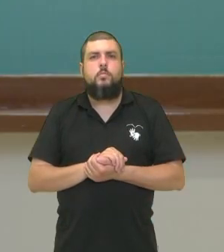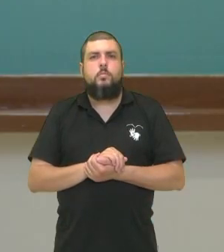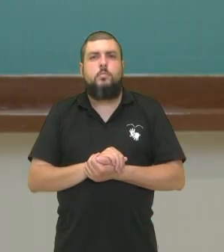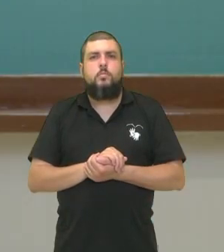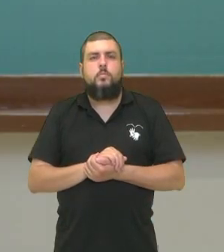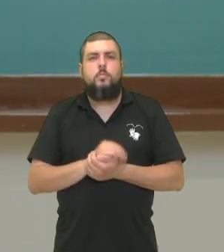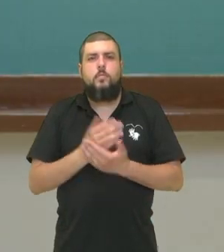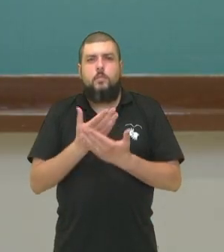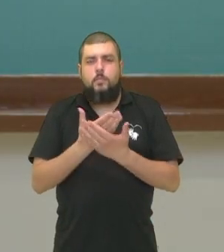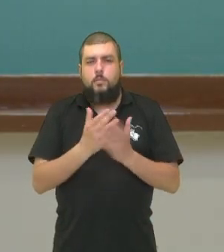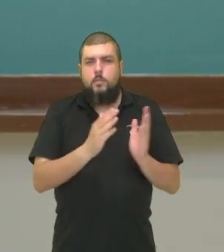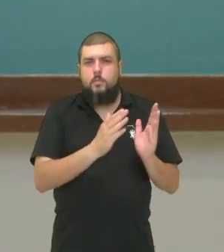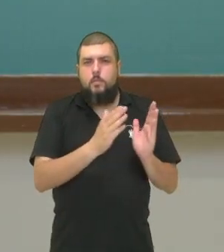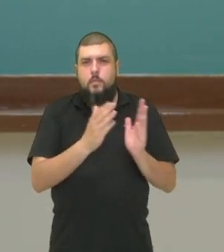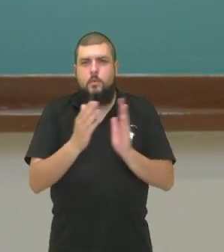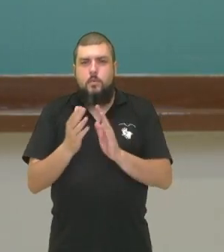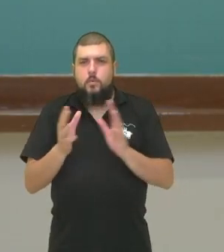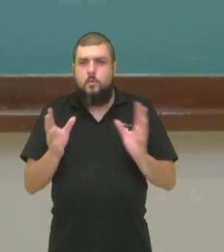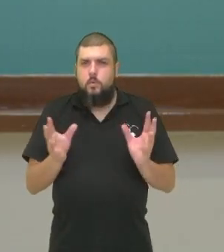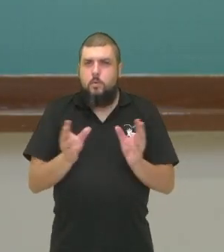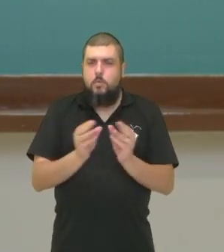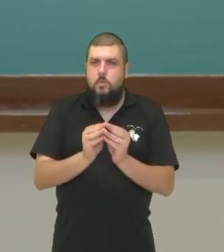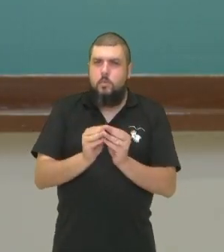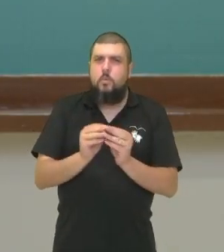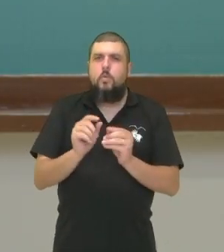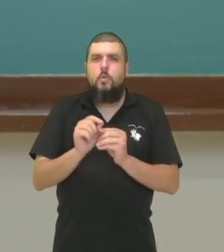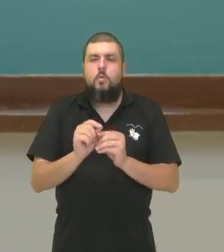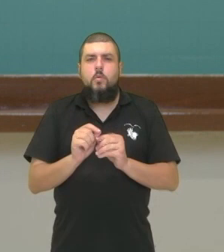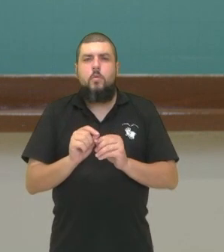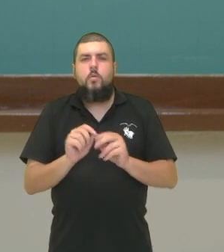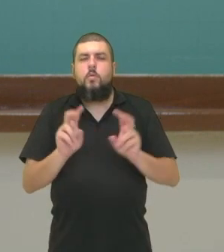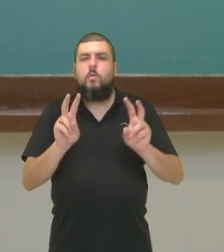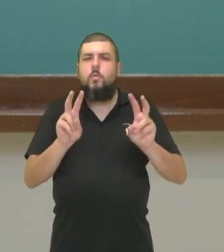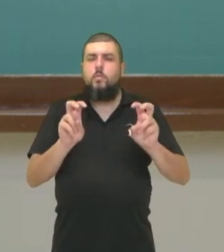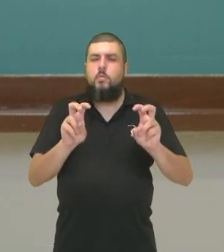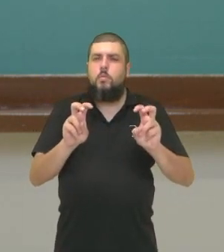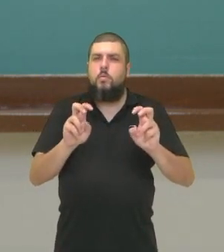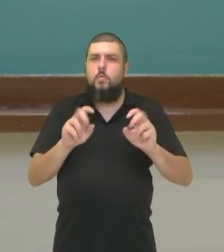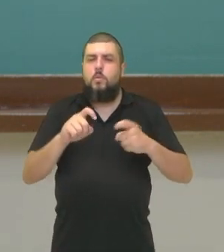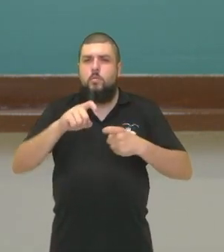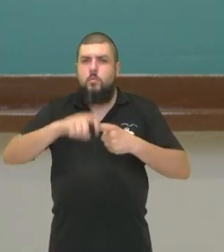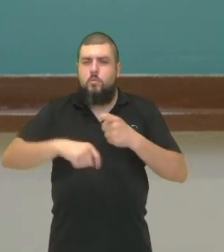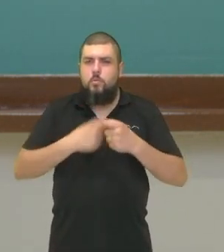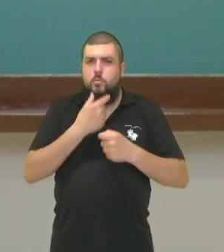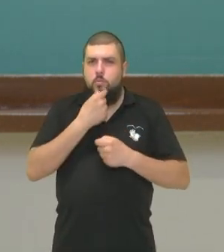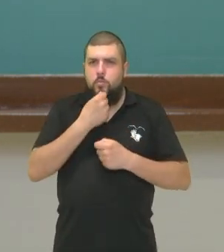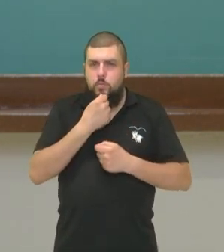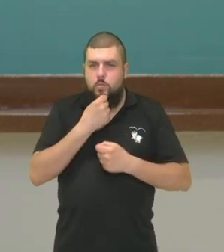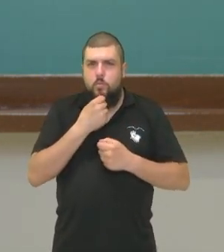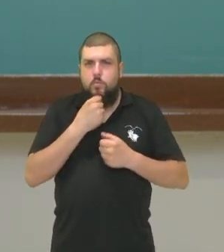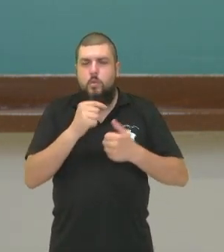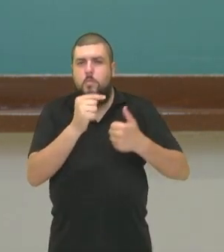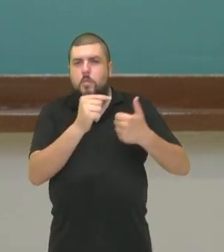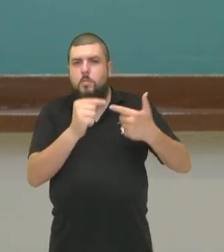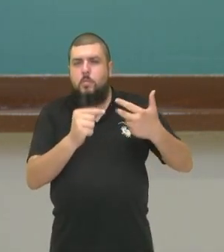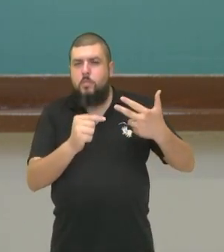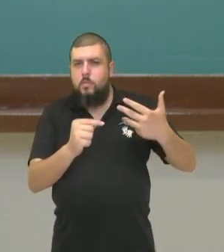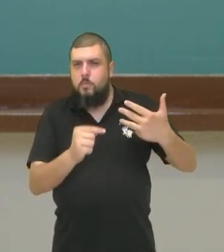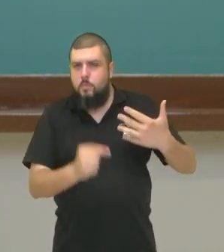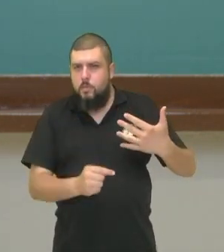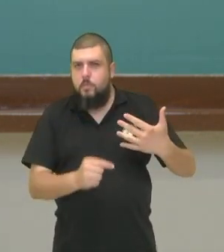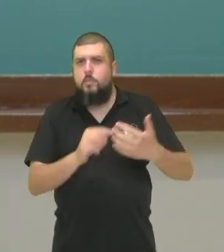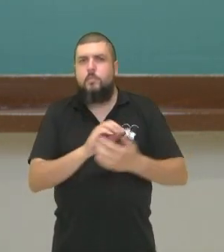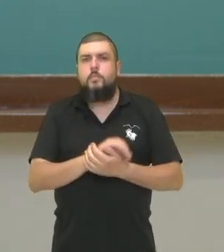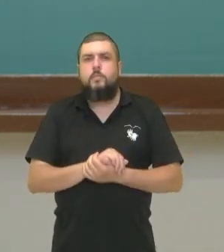Nessa aula, nós falamos sobre o sistema reprodutor masculino, a sua organização e todos os